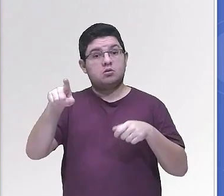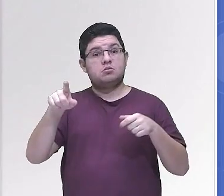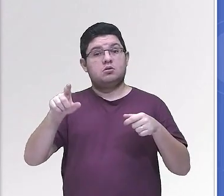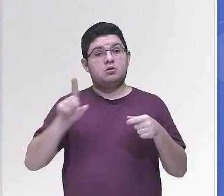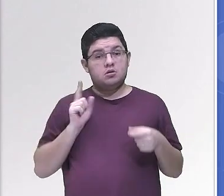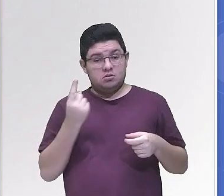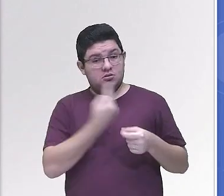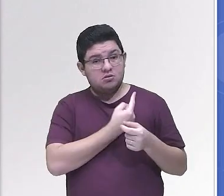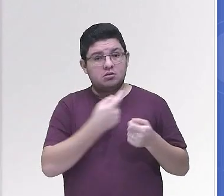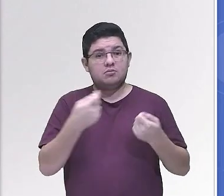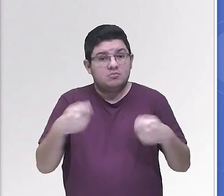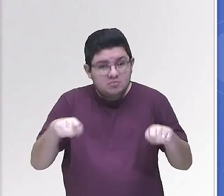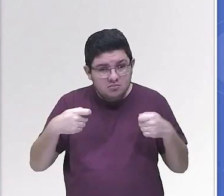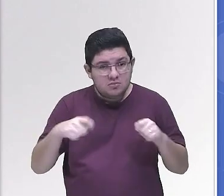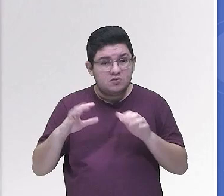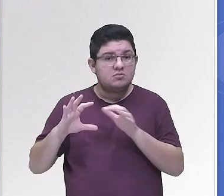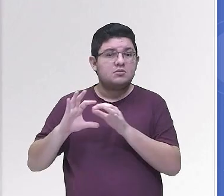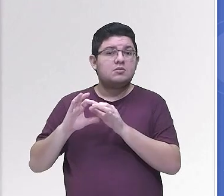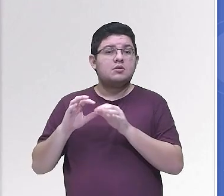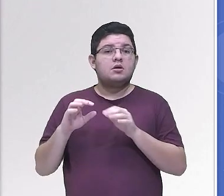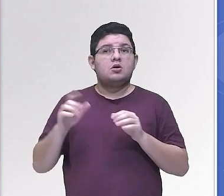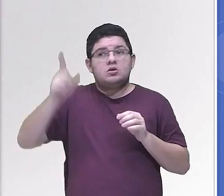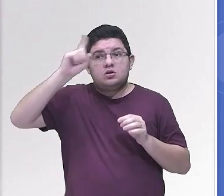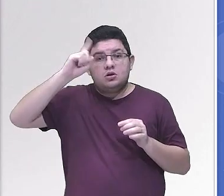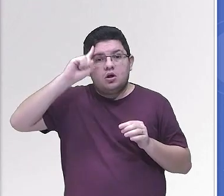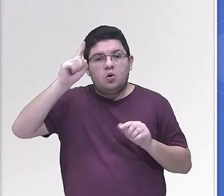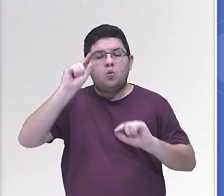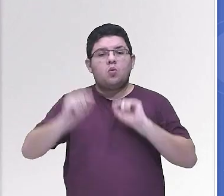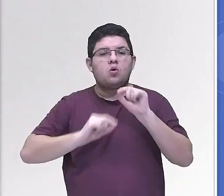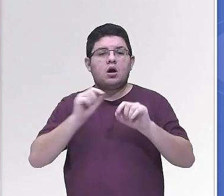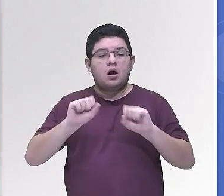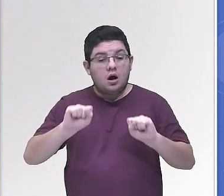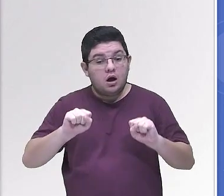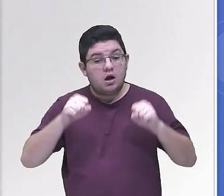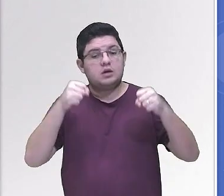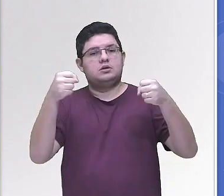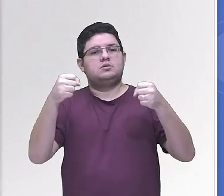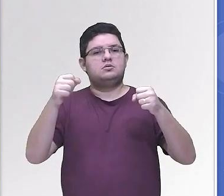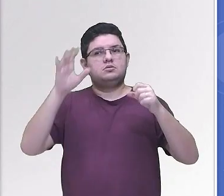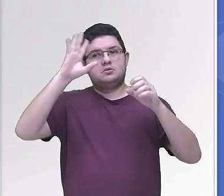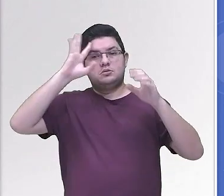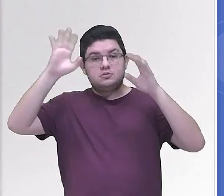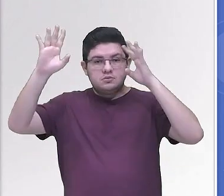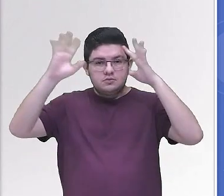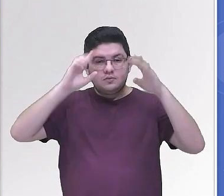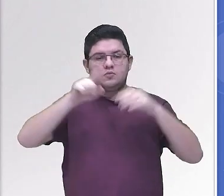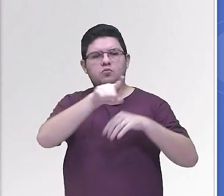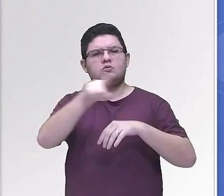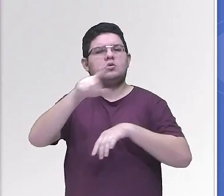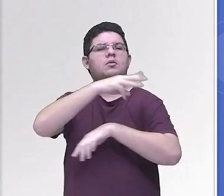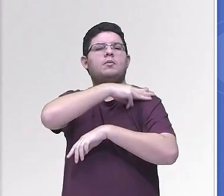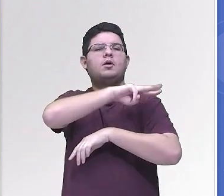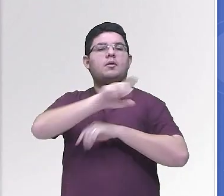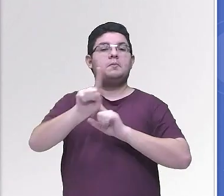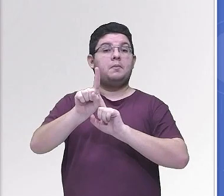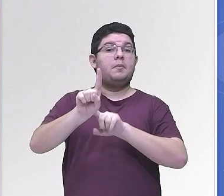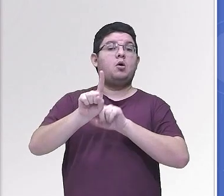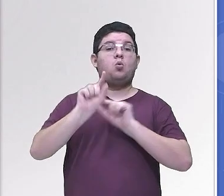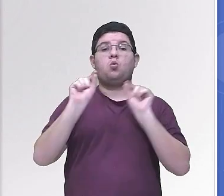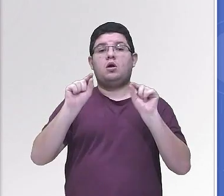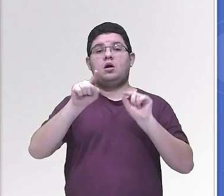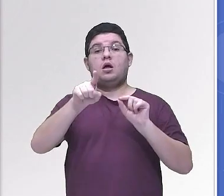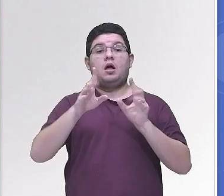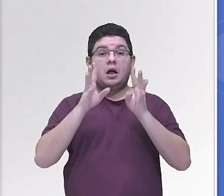no nosso dia a dia, tá bom? Alunos da primeira série do ensino médio, prestem muita atenção nisso daí, porque